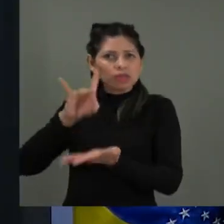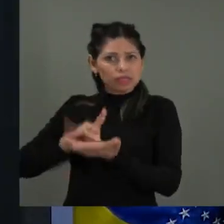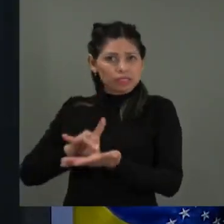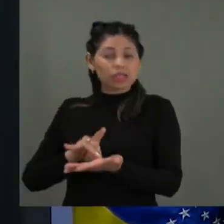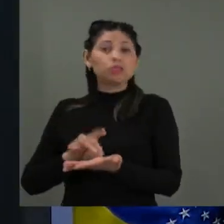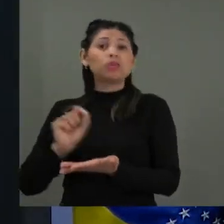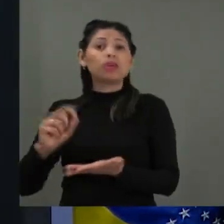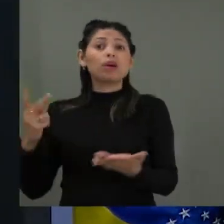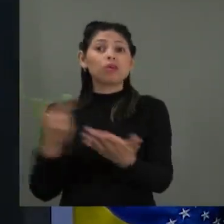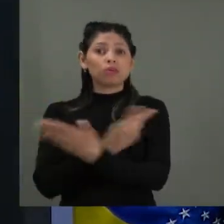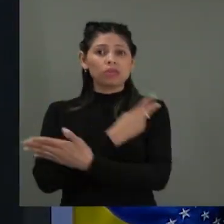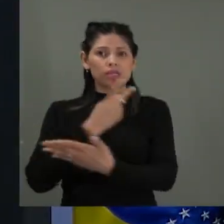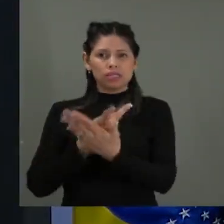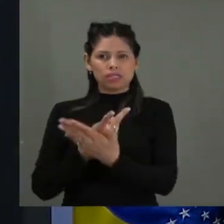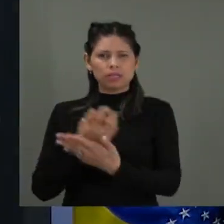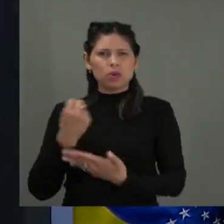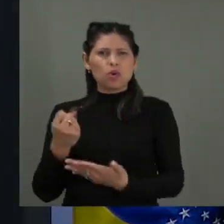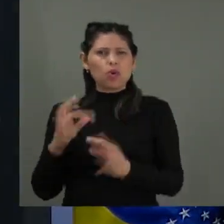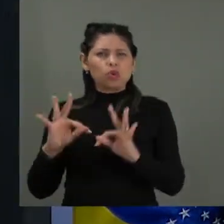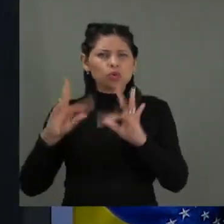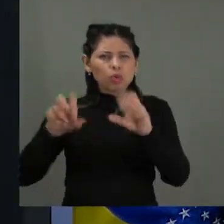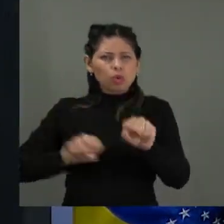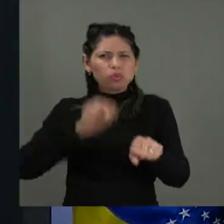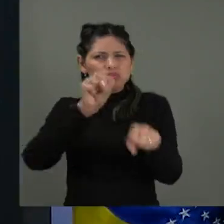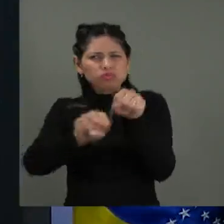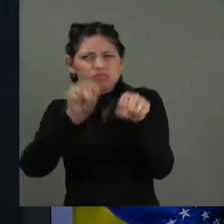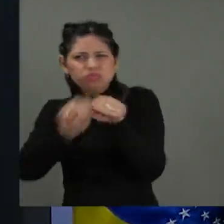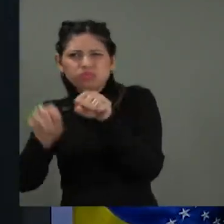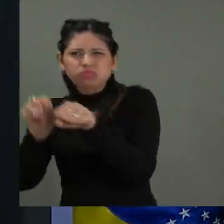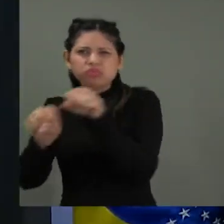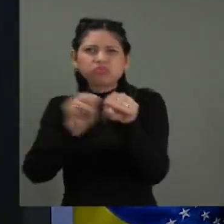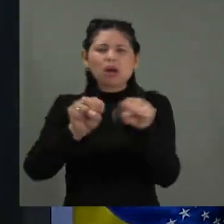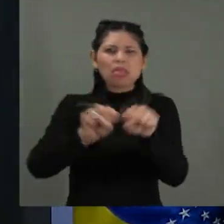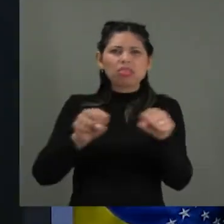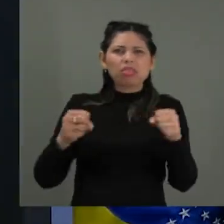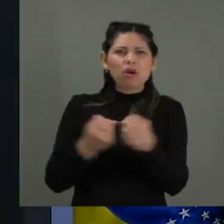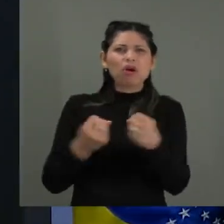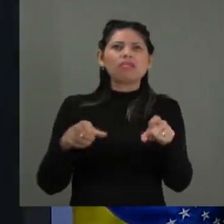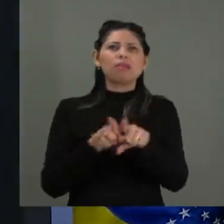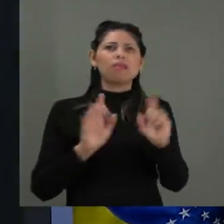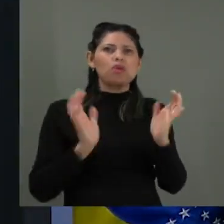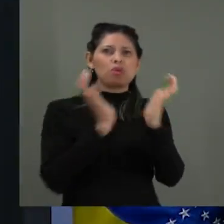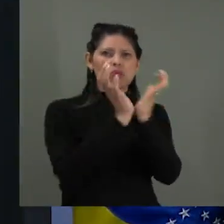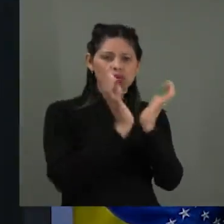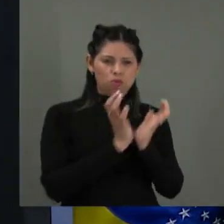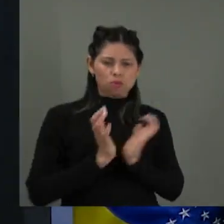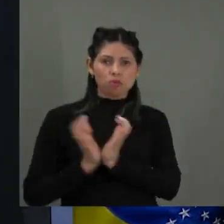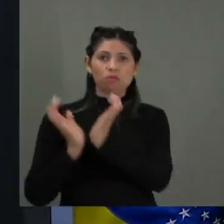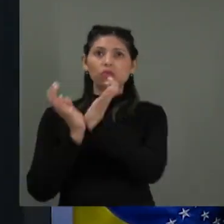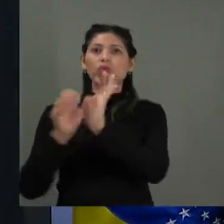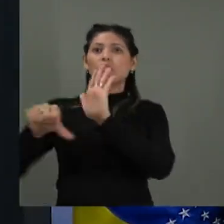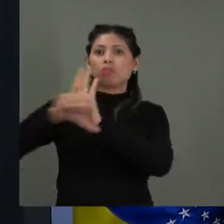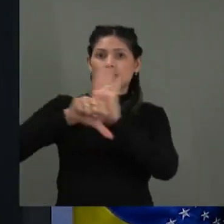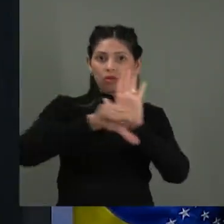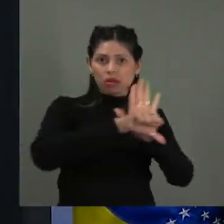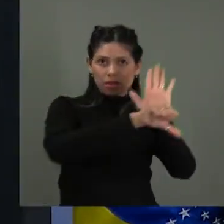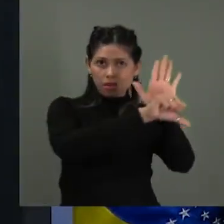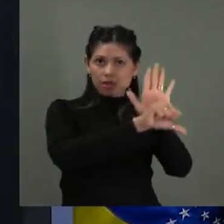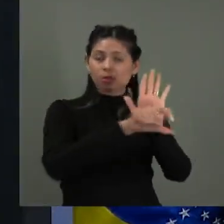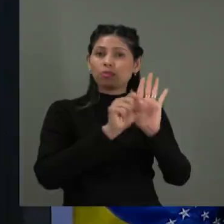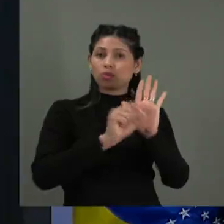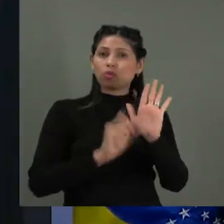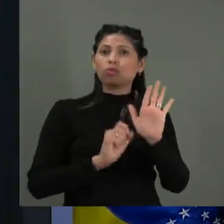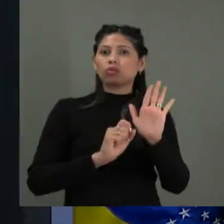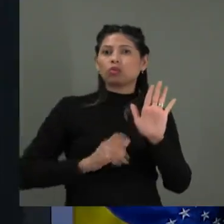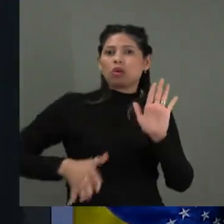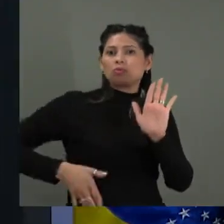terror imposto à população pelo domínio de facções criminosas do Nordeste. A gente pode ligar um ponto a outro e